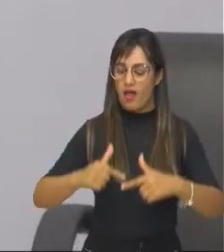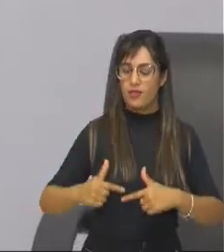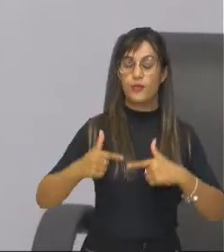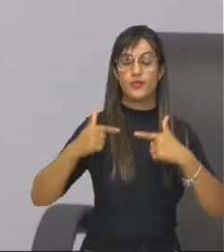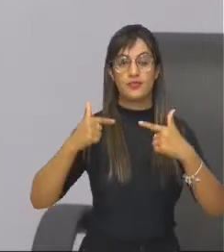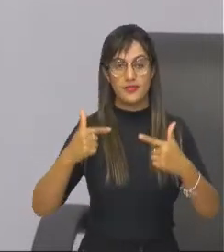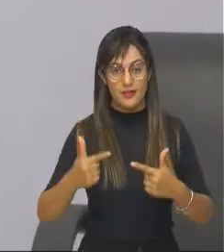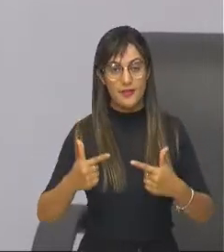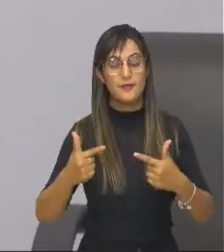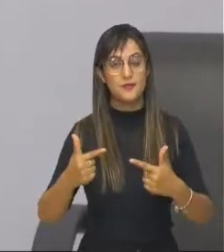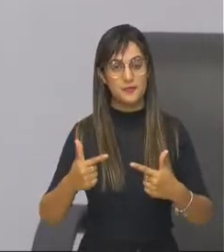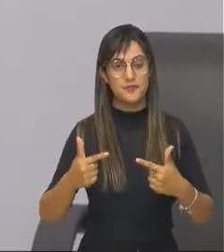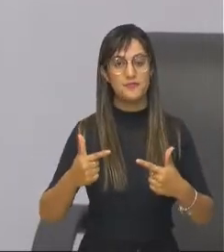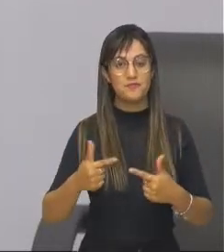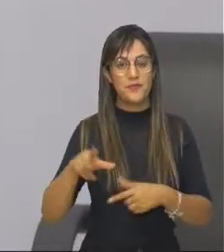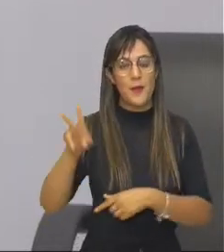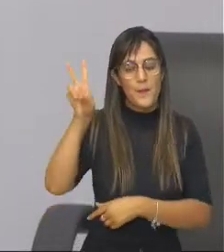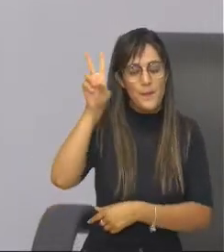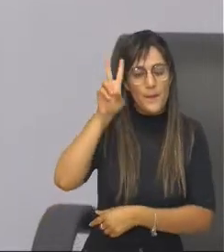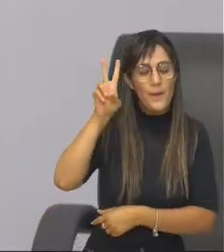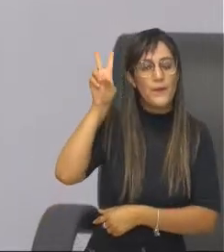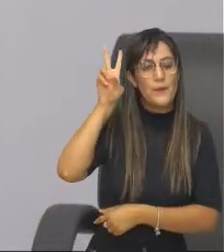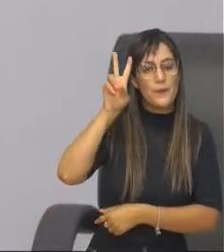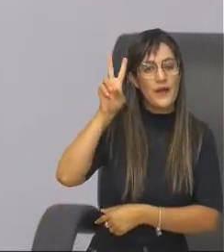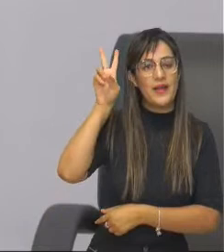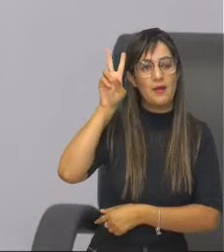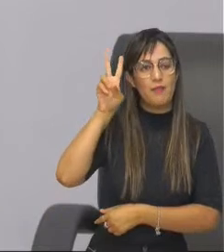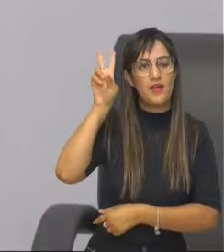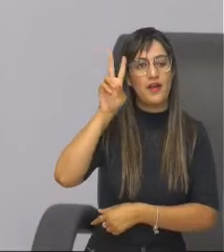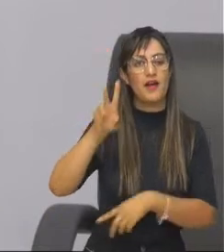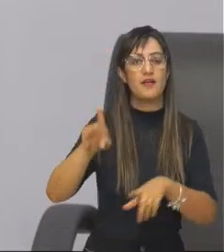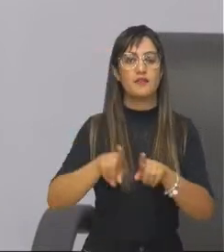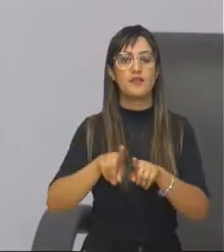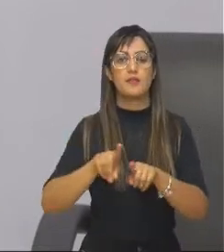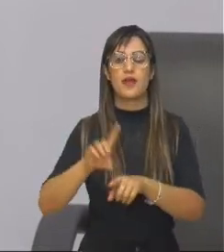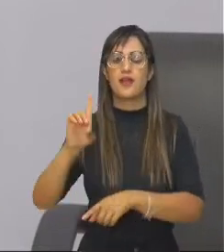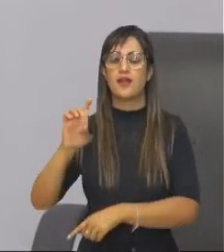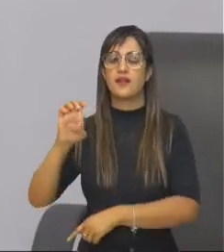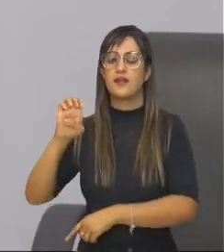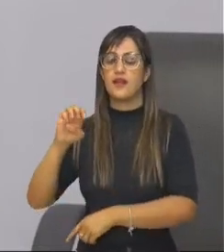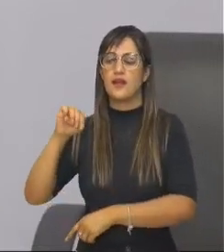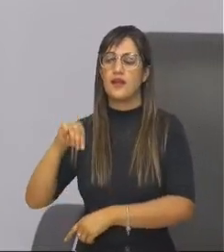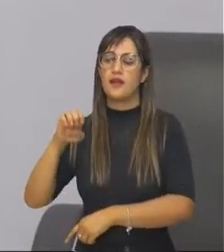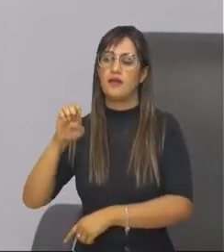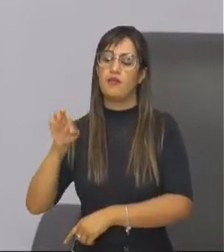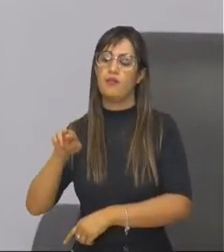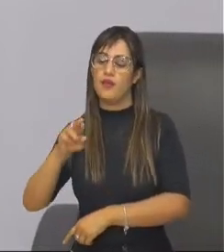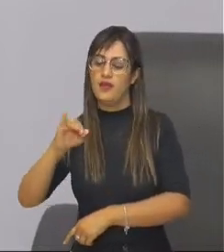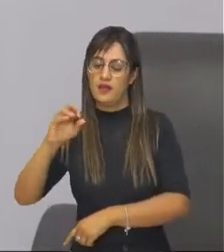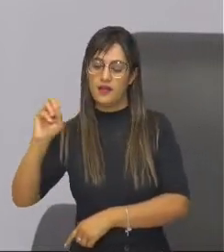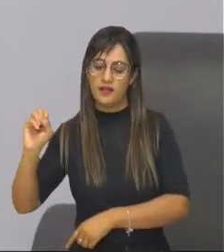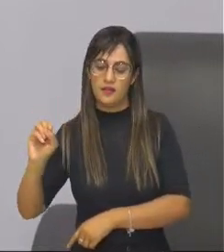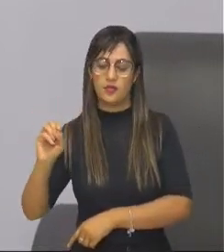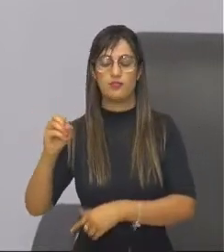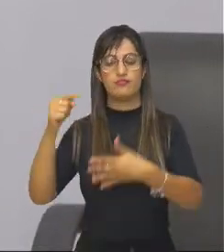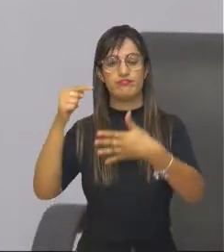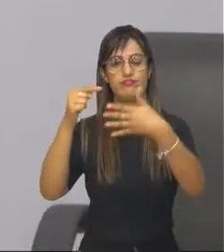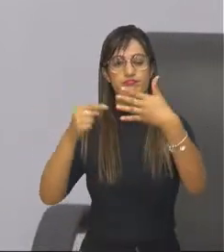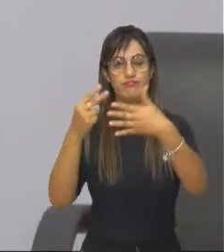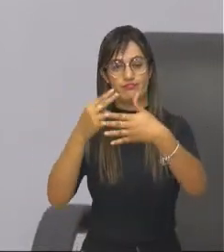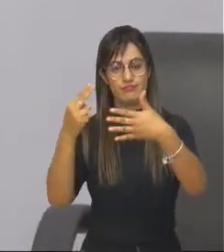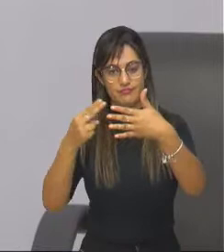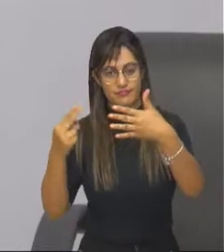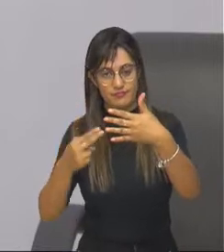É, muito bem lembrado por Jamil também, sobre Demétrio, Popo Vaz, Paulo Vaz e Demétrio eram as